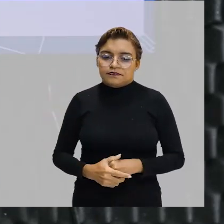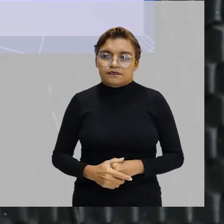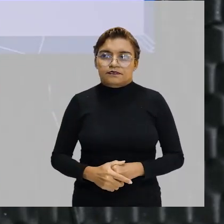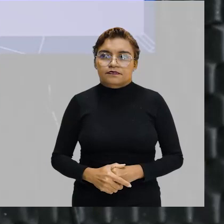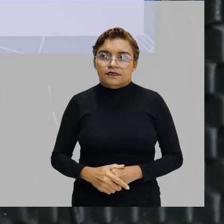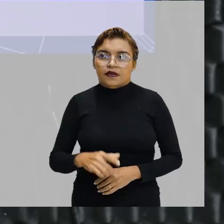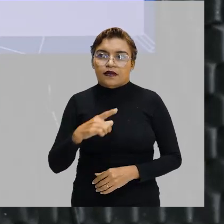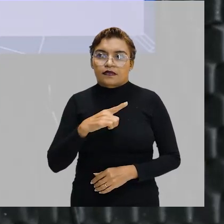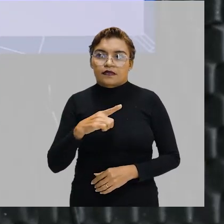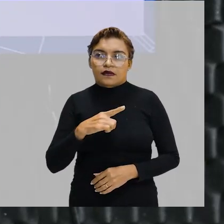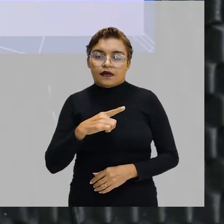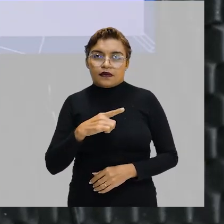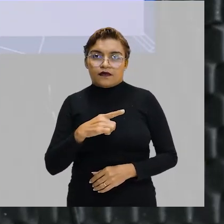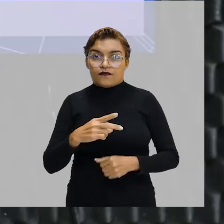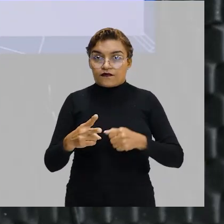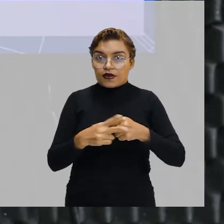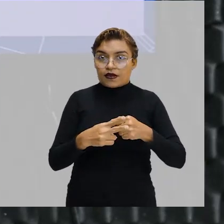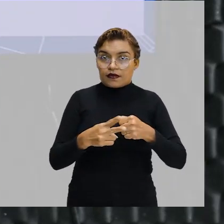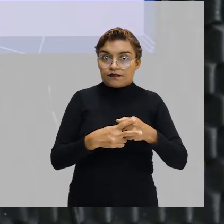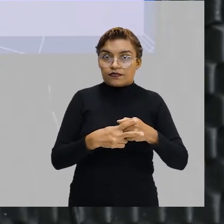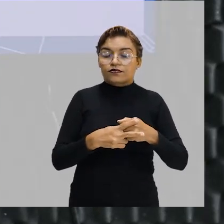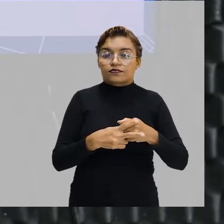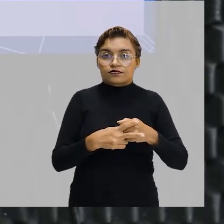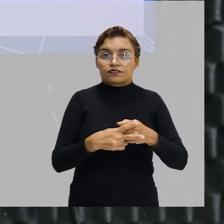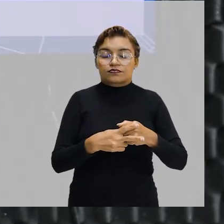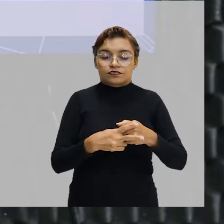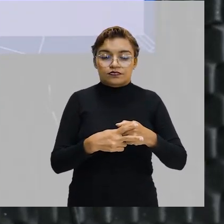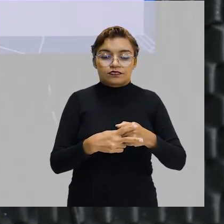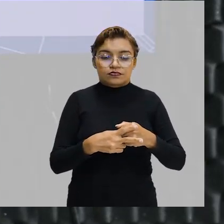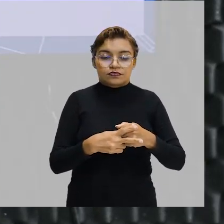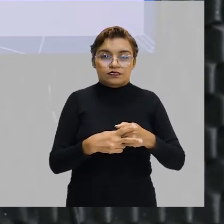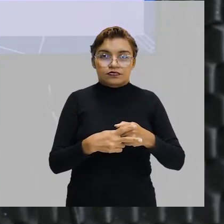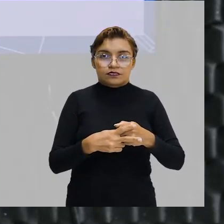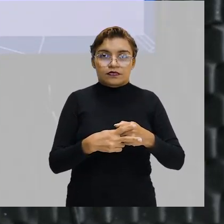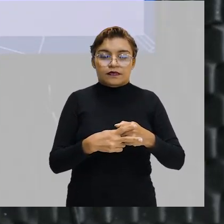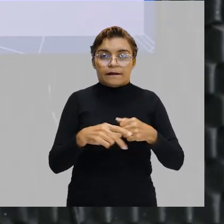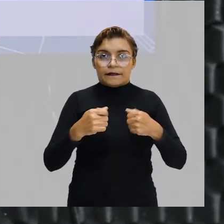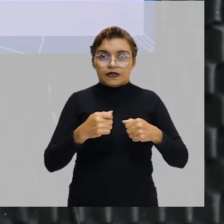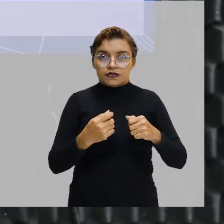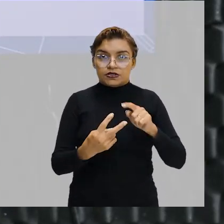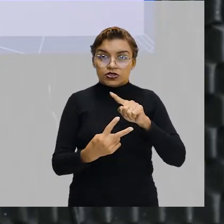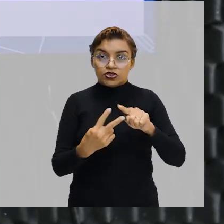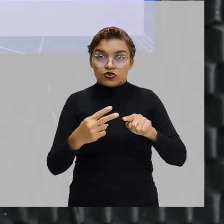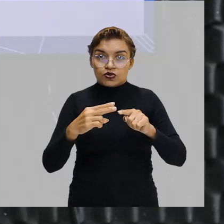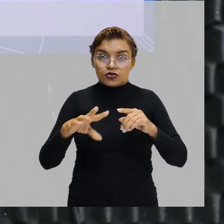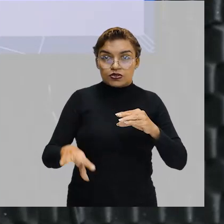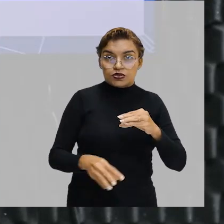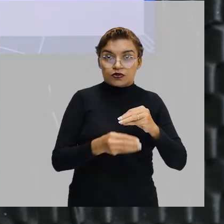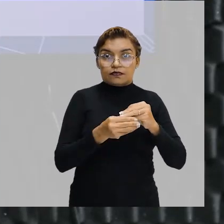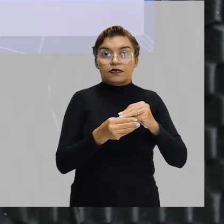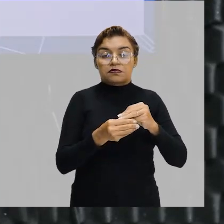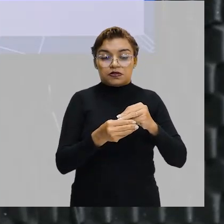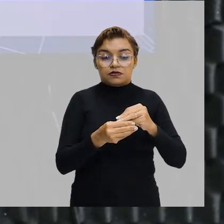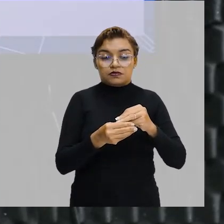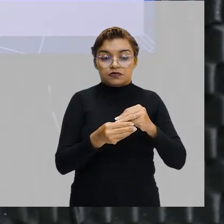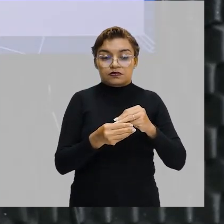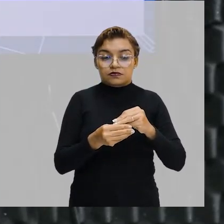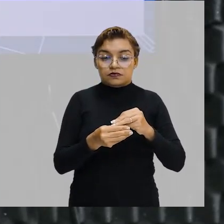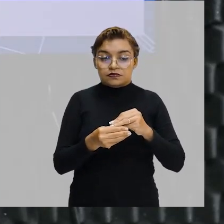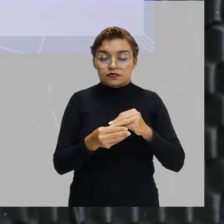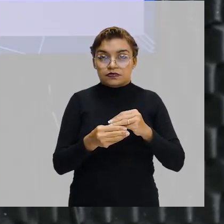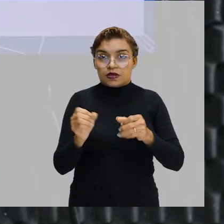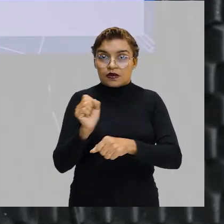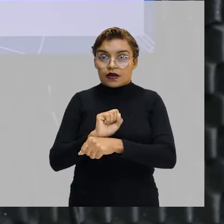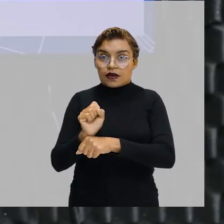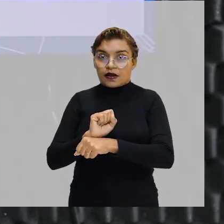Aqui eu tenho um verbo que precisa de dois complementos, um verbo bitransitivo, ele pode ser chamado assim. Pedi o